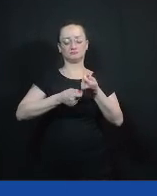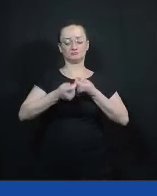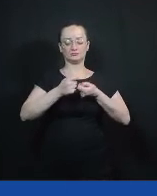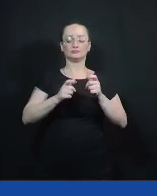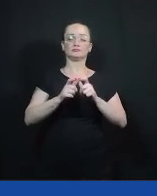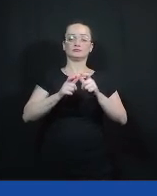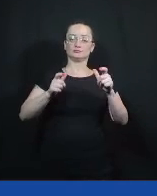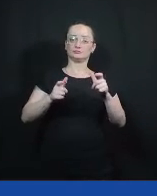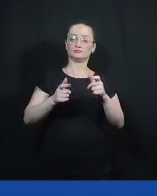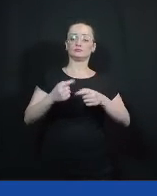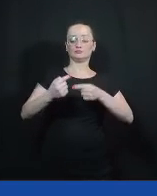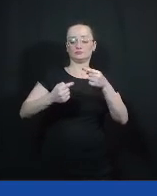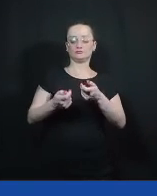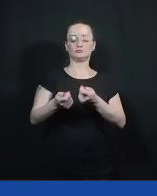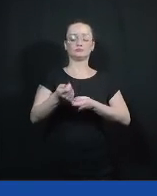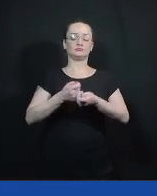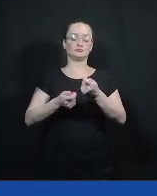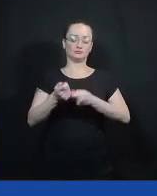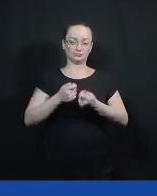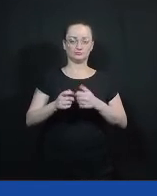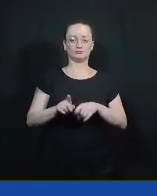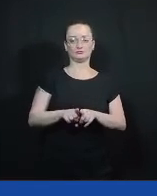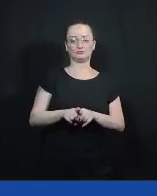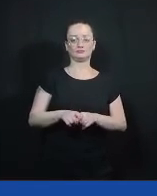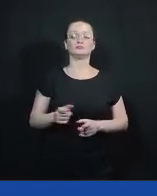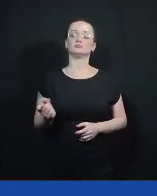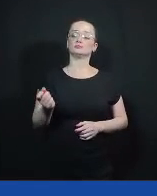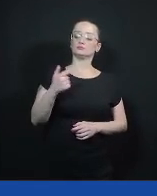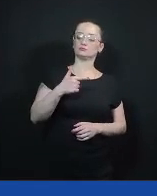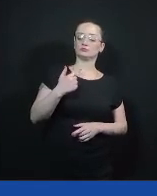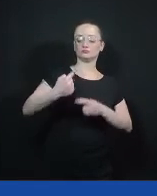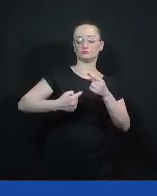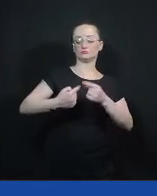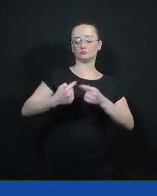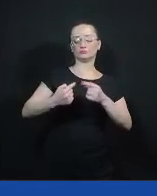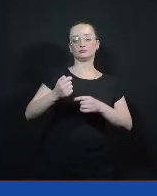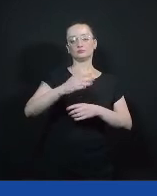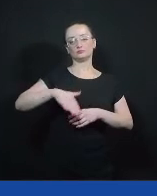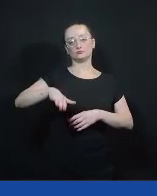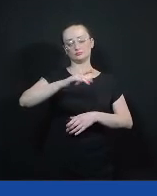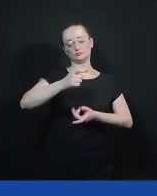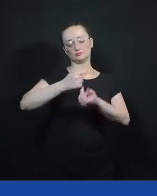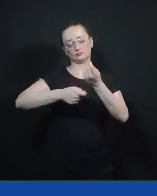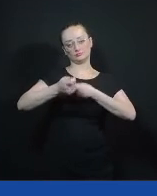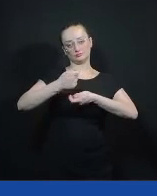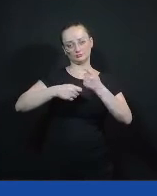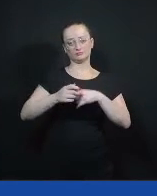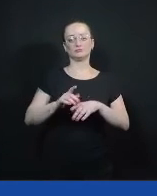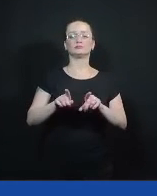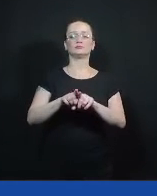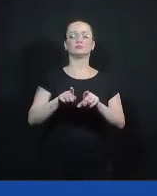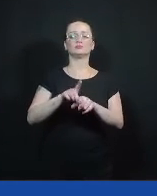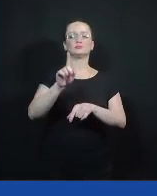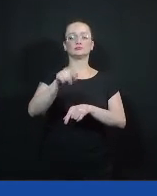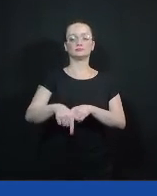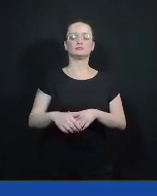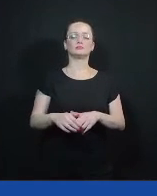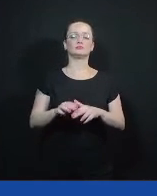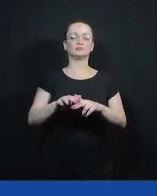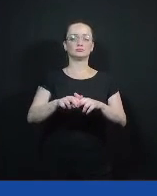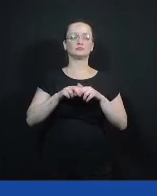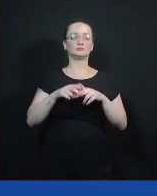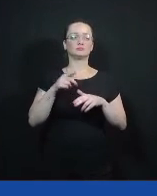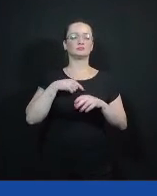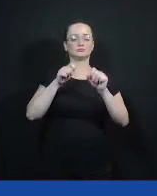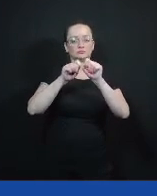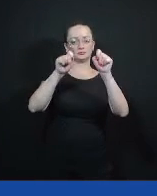macropolítica, macroeconomia, política econômica, do que discussões de âmbito administrativo, e isso também em função